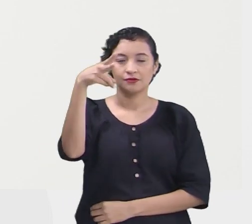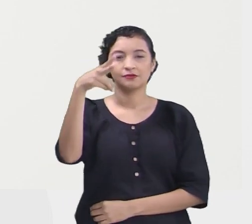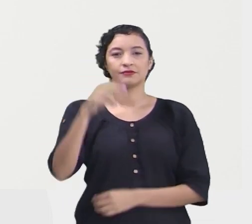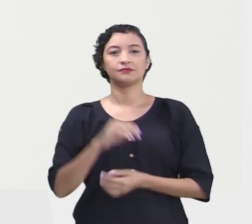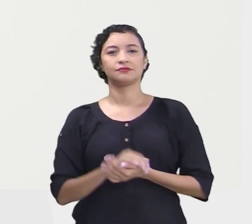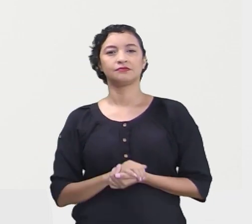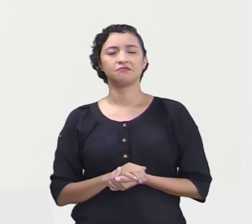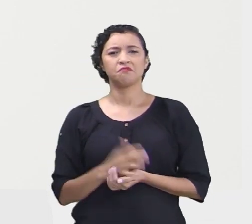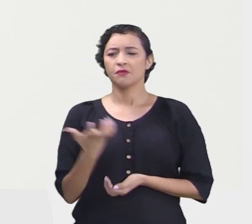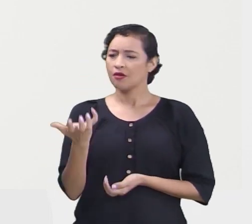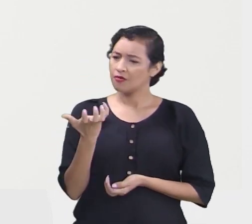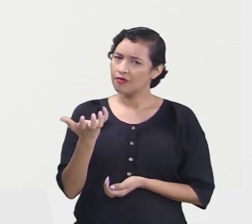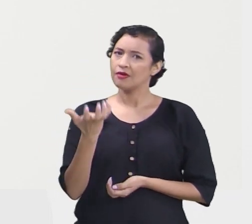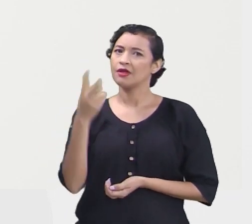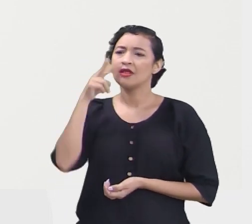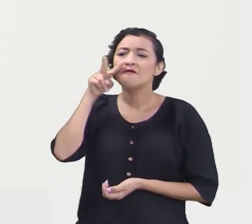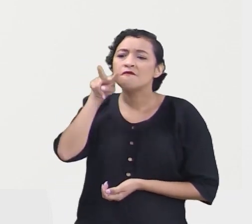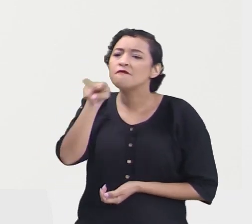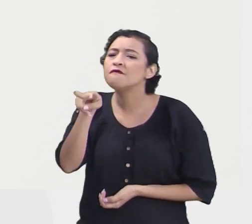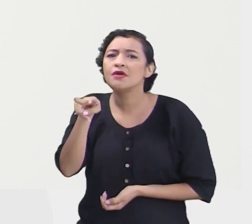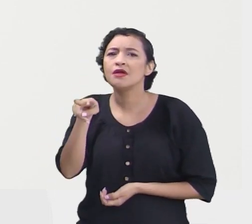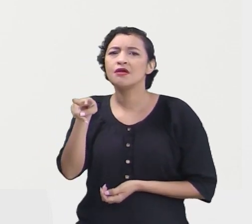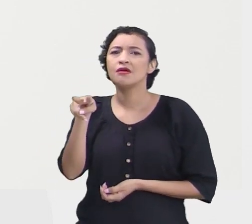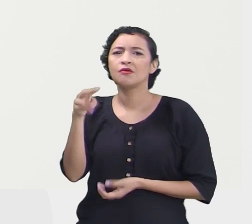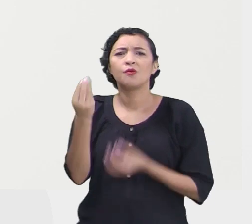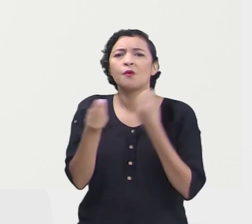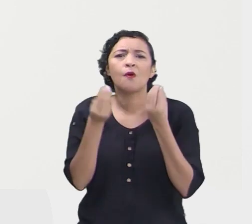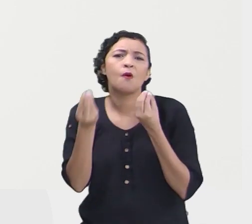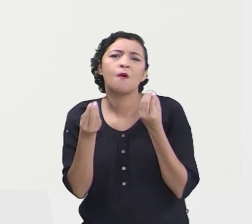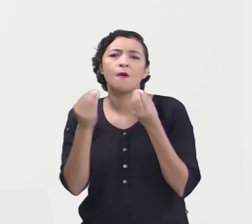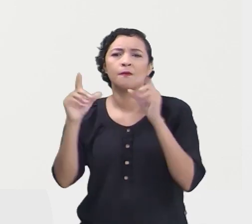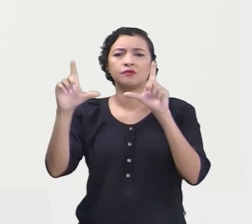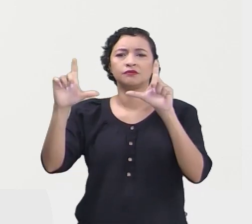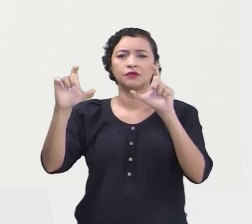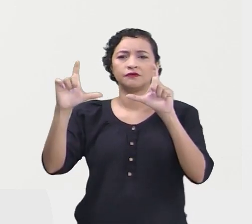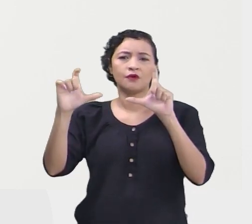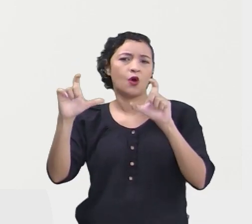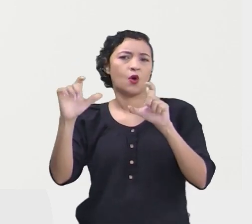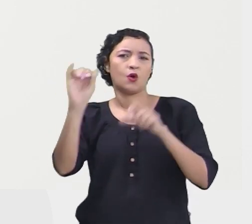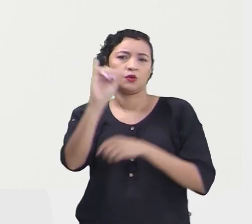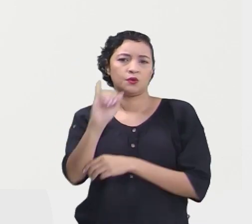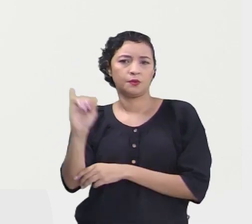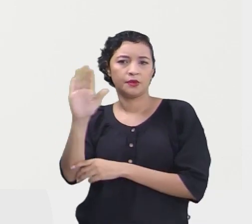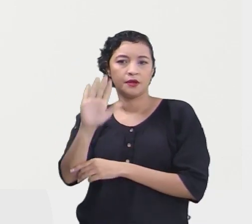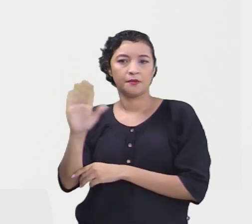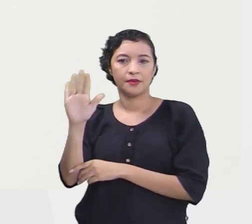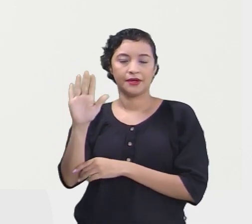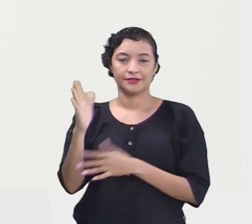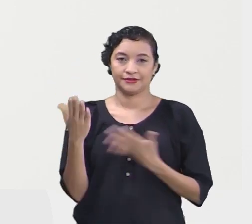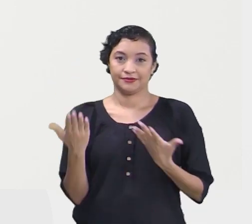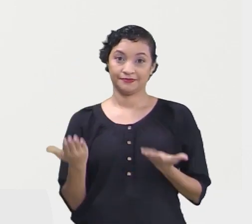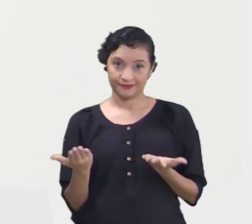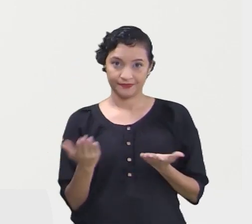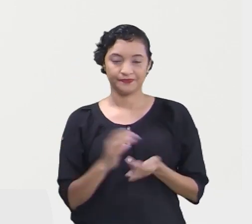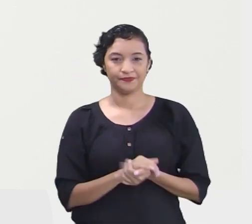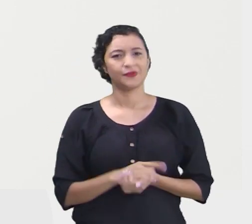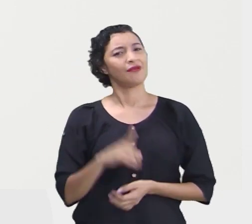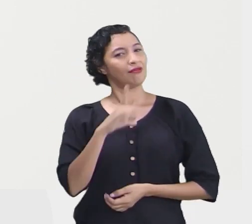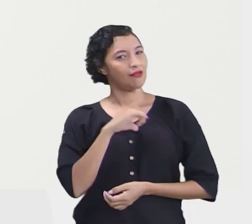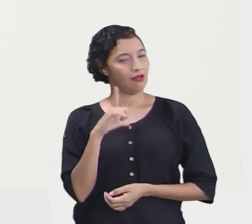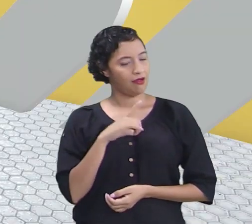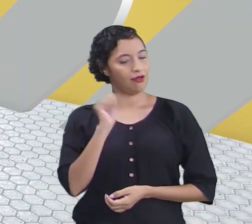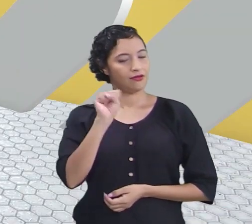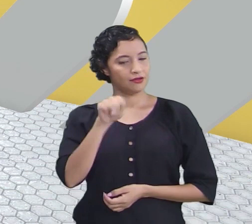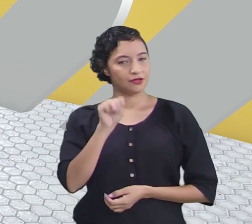eu queria ver elas com uma ilustração, um desenho, uma imagem. A nossa produção